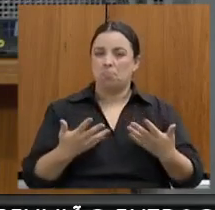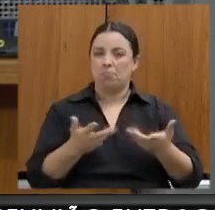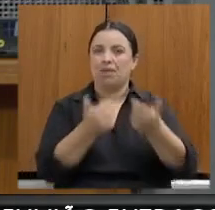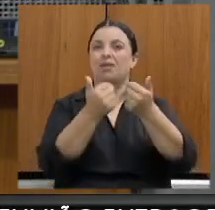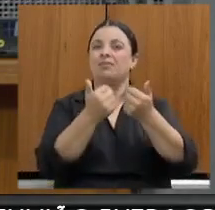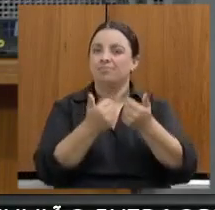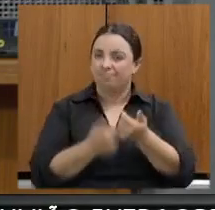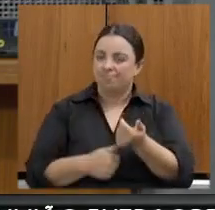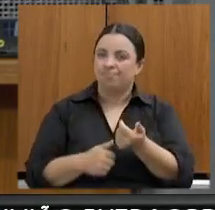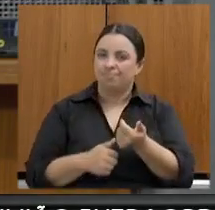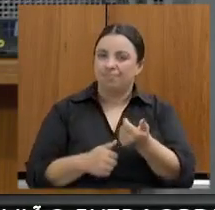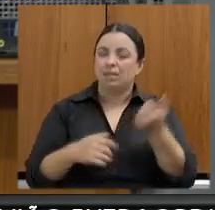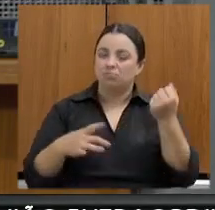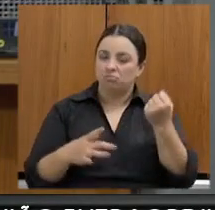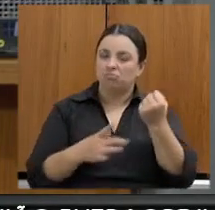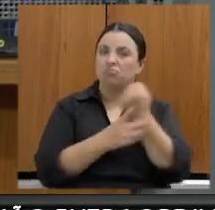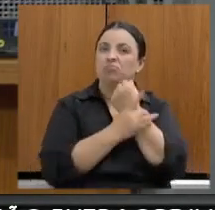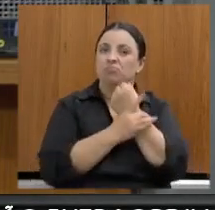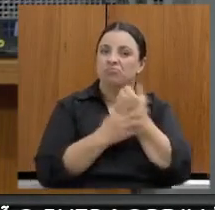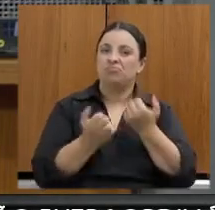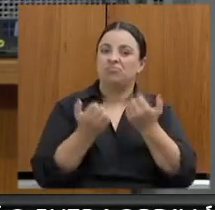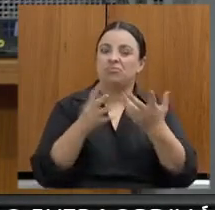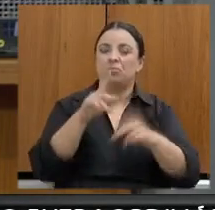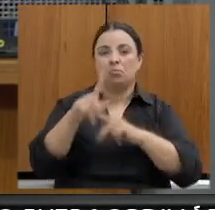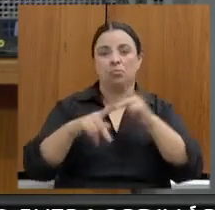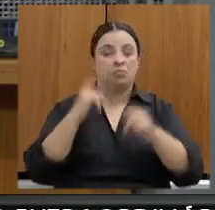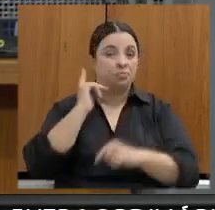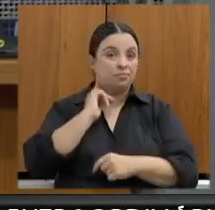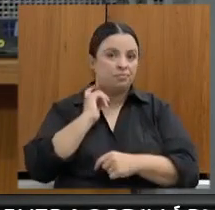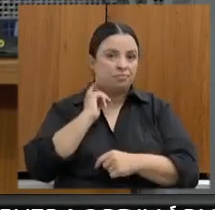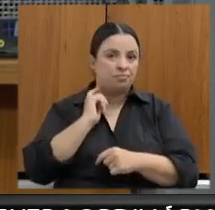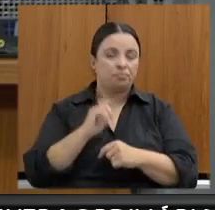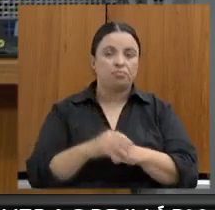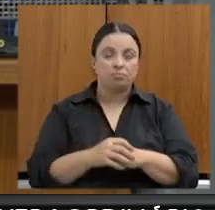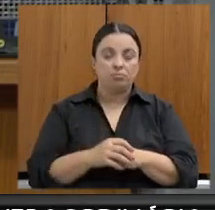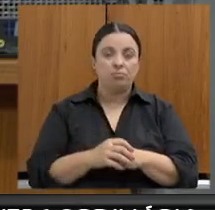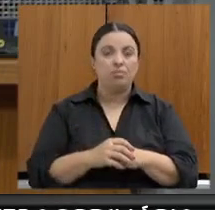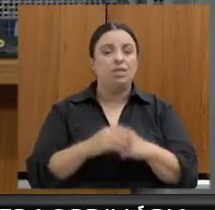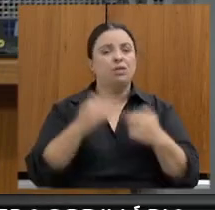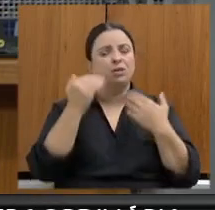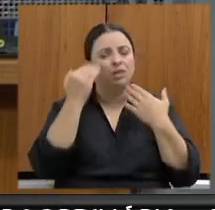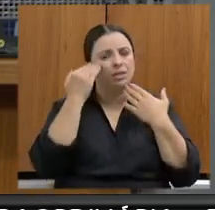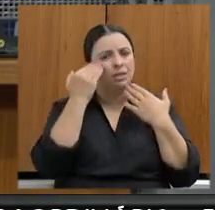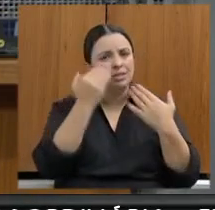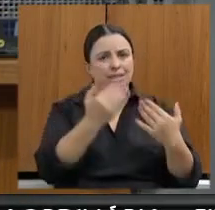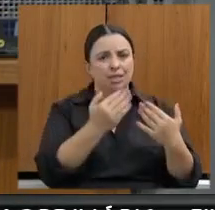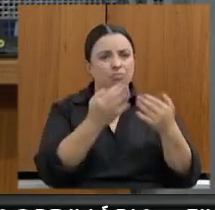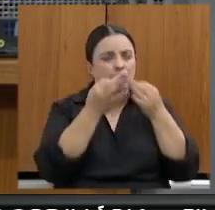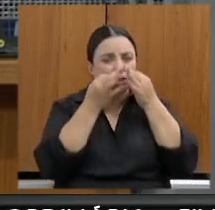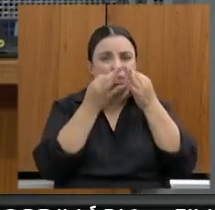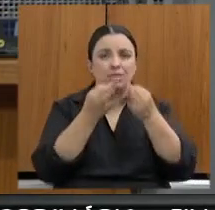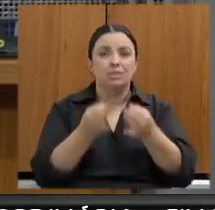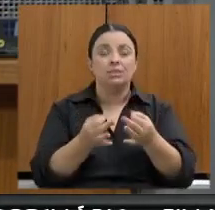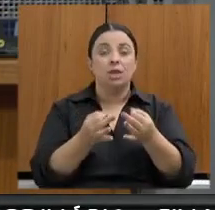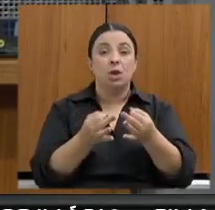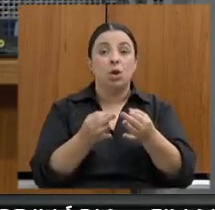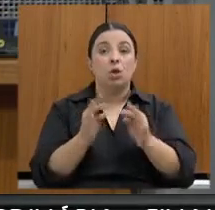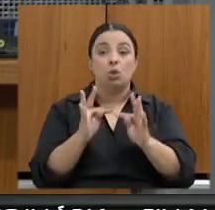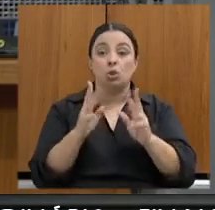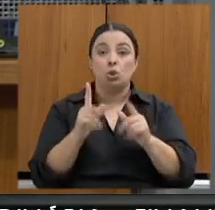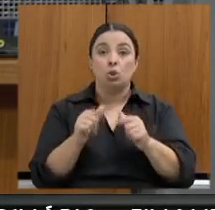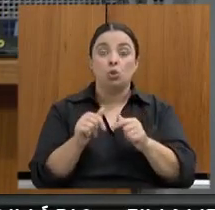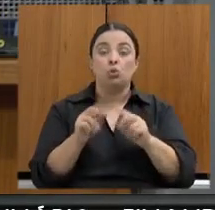no estado de Minas Gerais mas agradecimento agradecimento pela atenção em relação a algo que Assembleia Tem